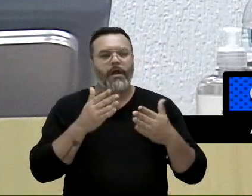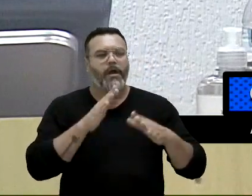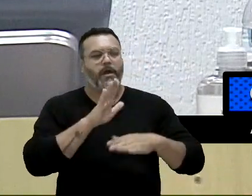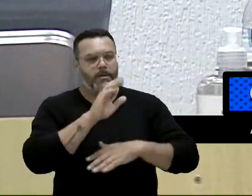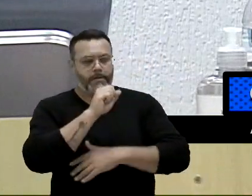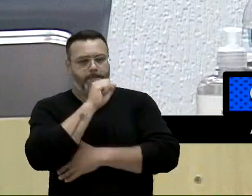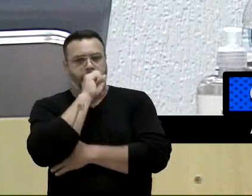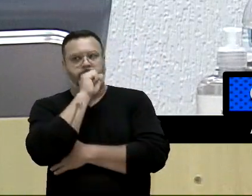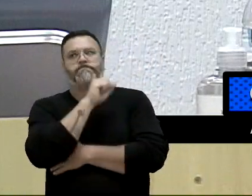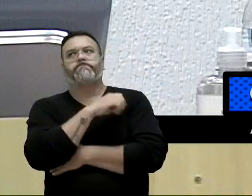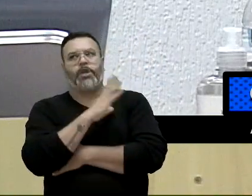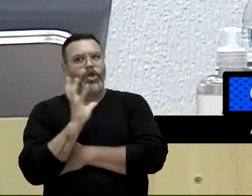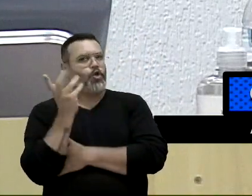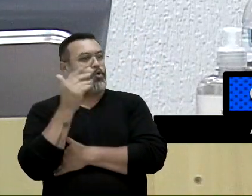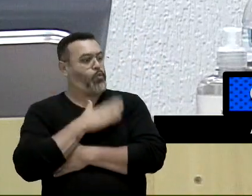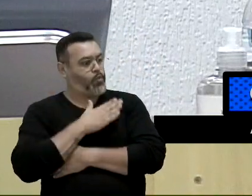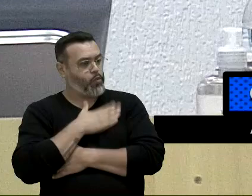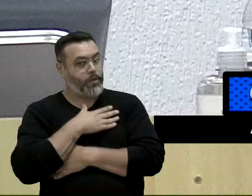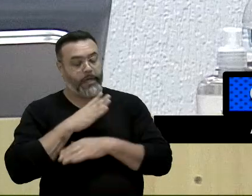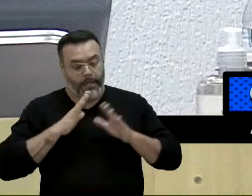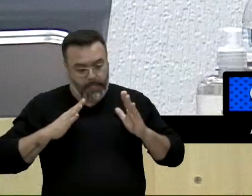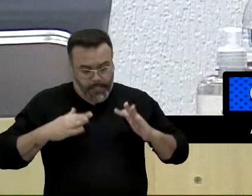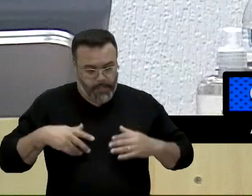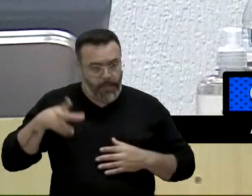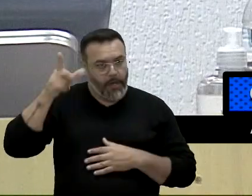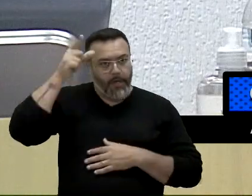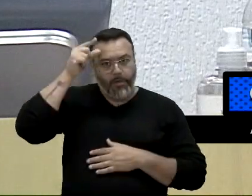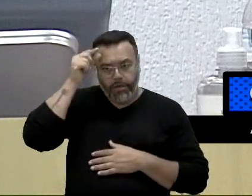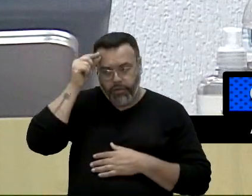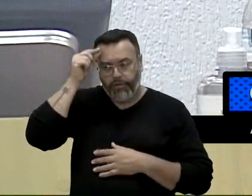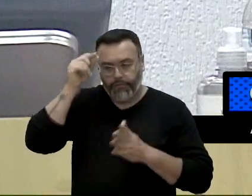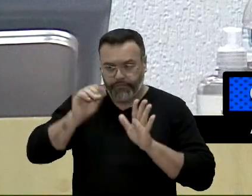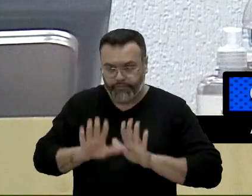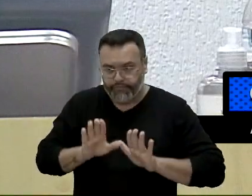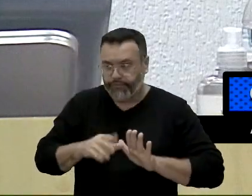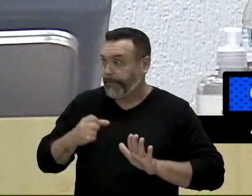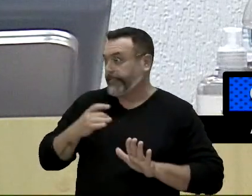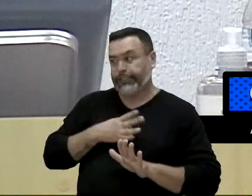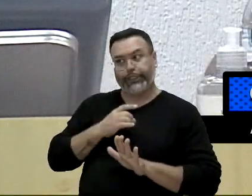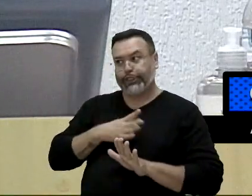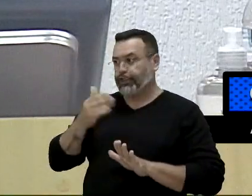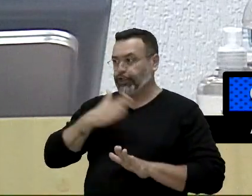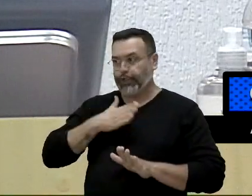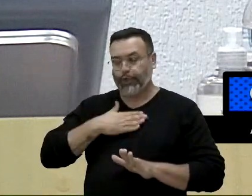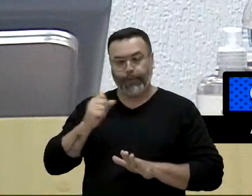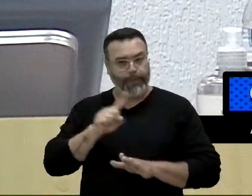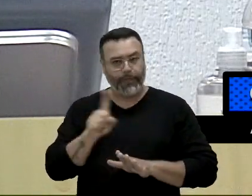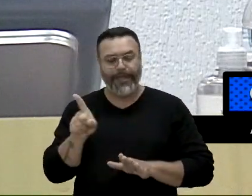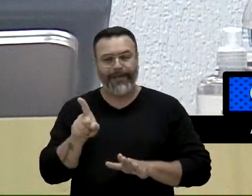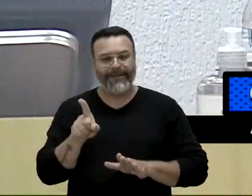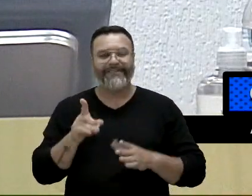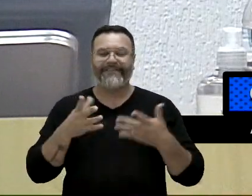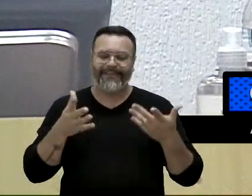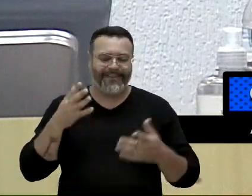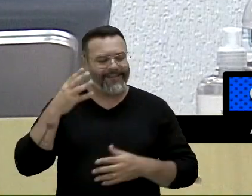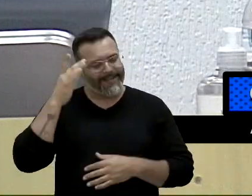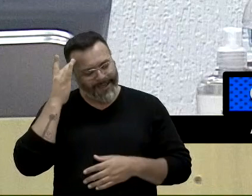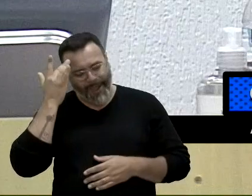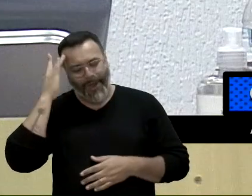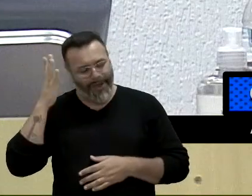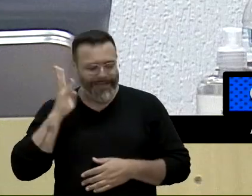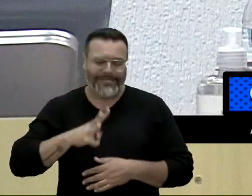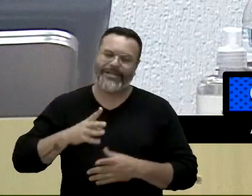é só você. Eu confesso que eu fiquei feliz várias vezes que eu vi outras mães se ferrando igual a mim. Eu falei, não é só eu. Mas é isso, gente. Eu acho que é muito legal. Eu